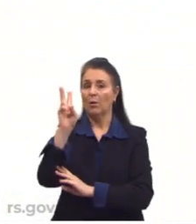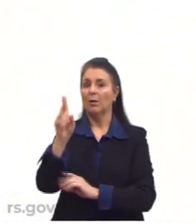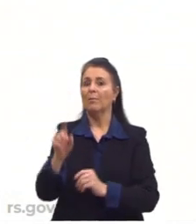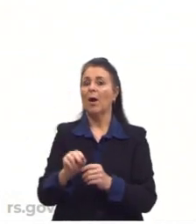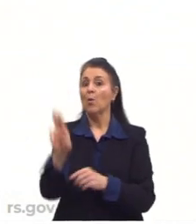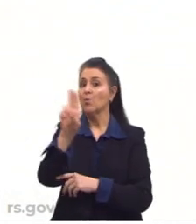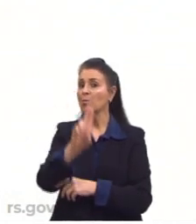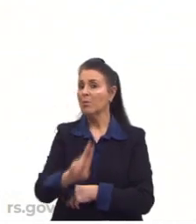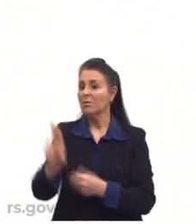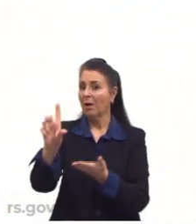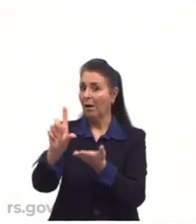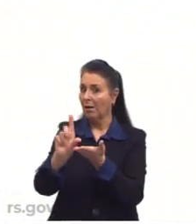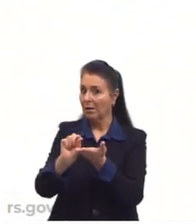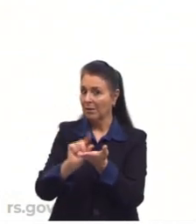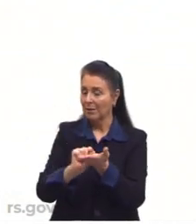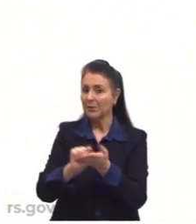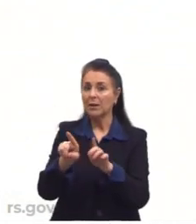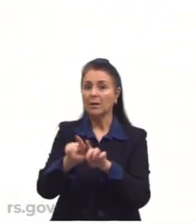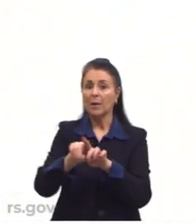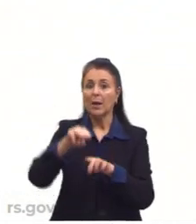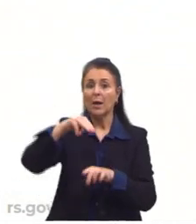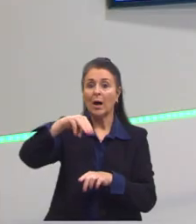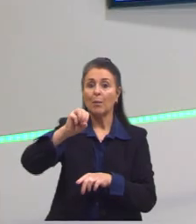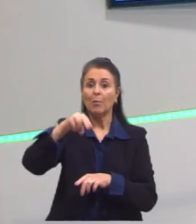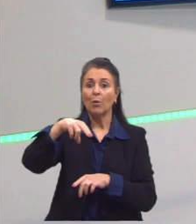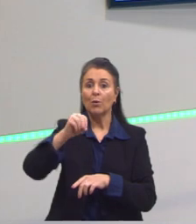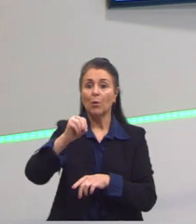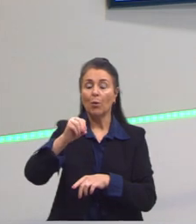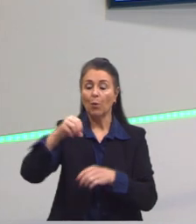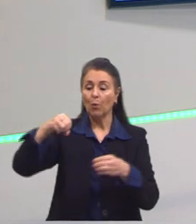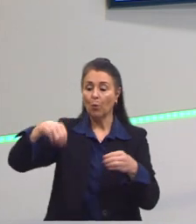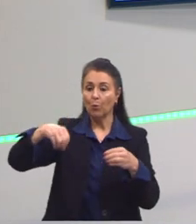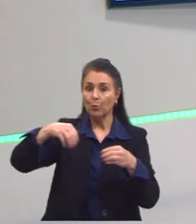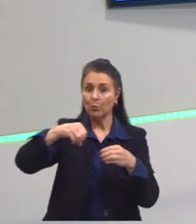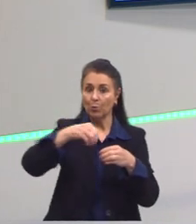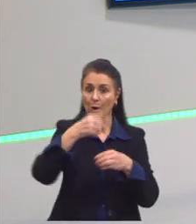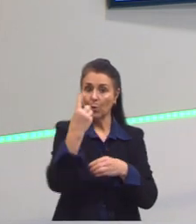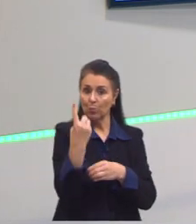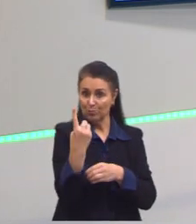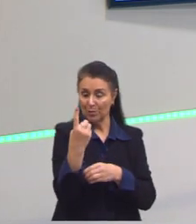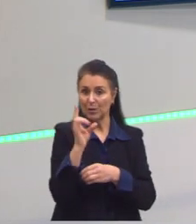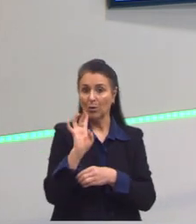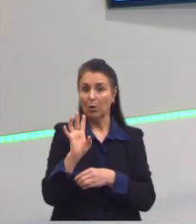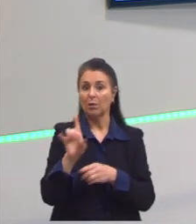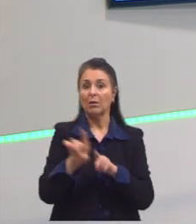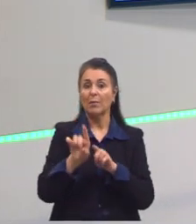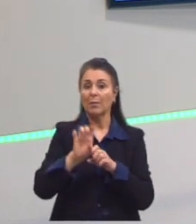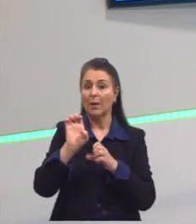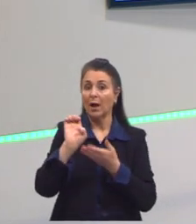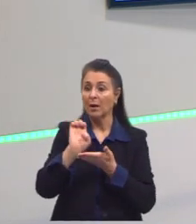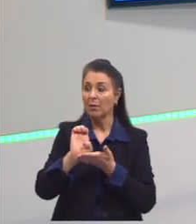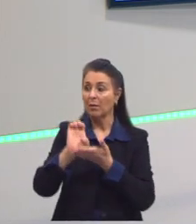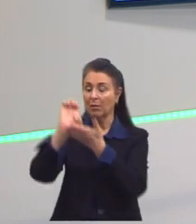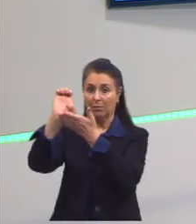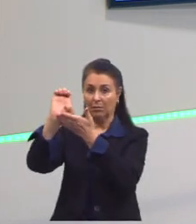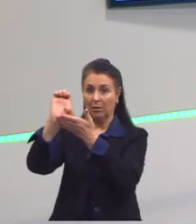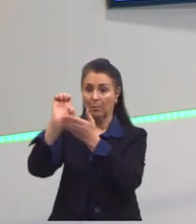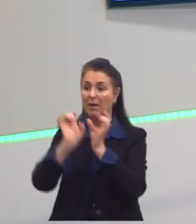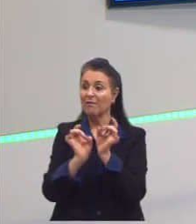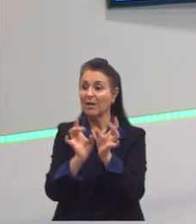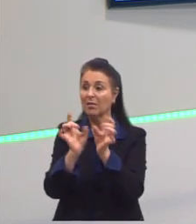investir monocultura também certo e exportador então É voltado também não é muito o